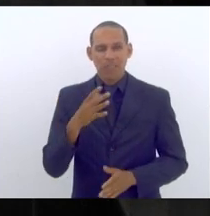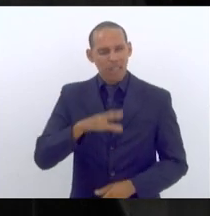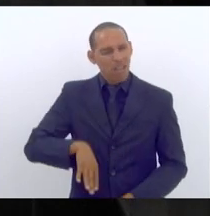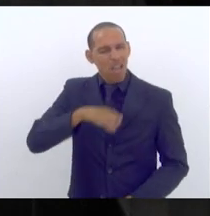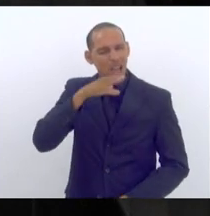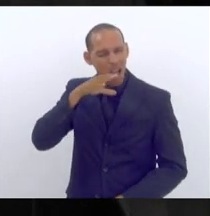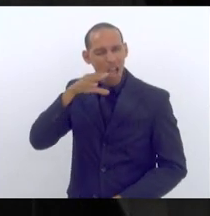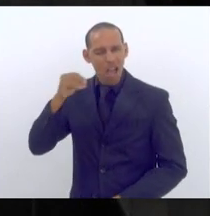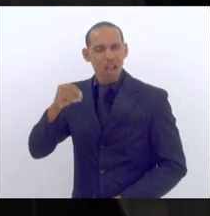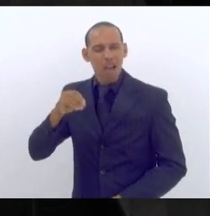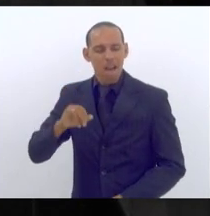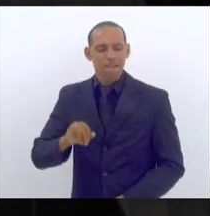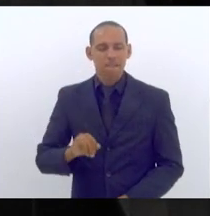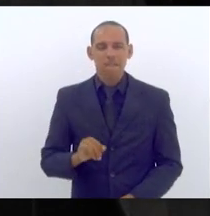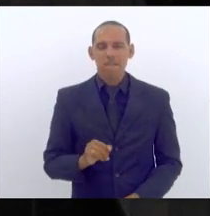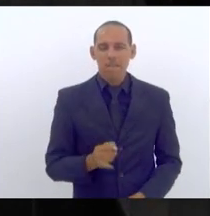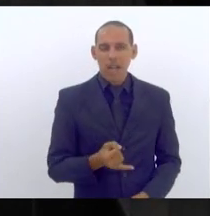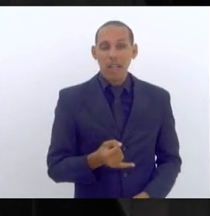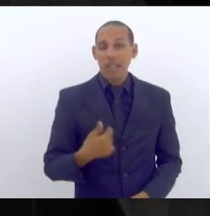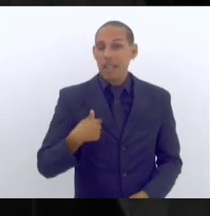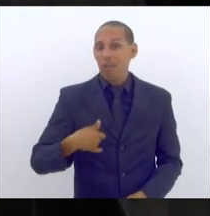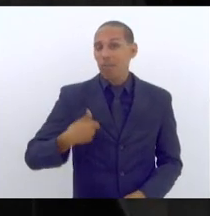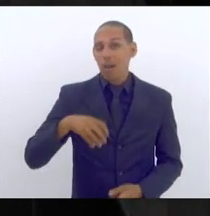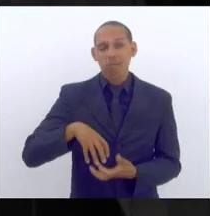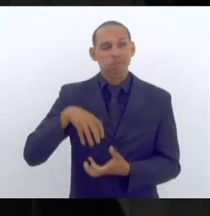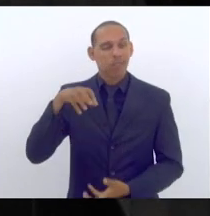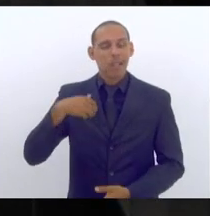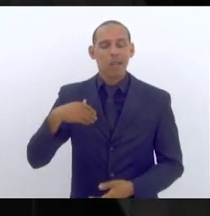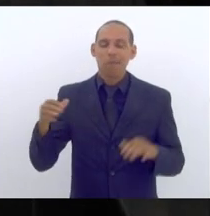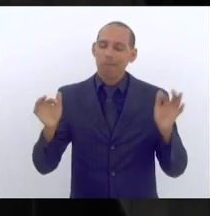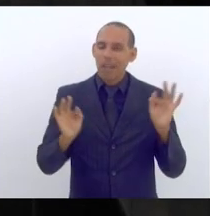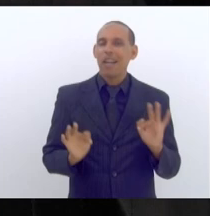né sou idoso felizmente